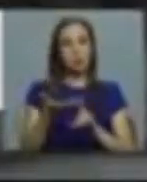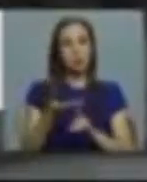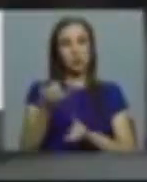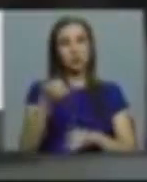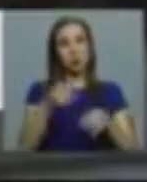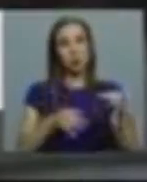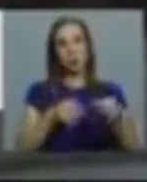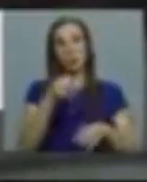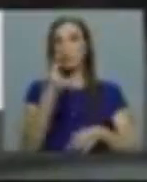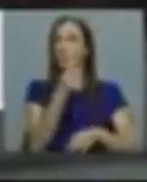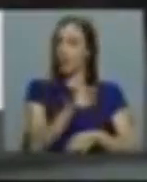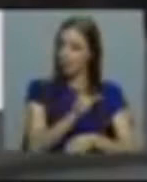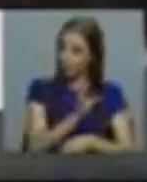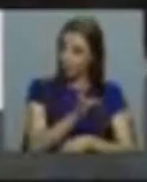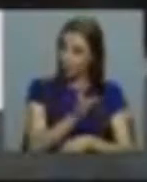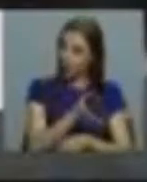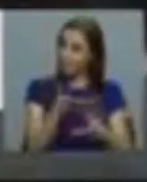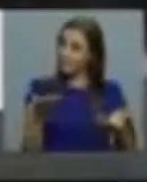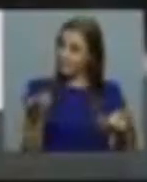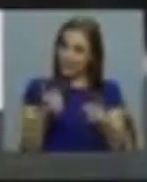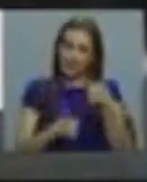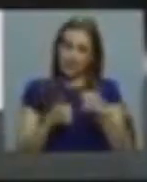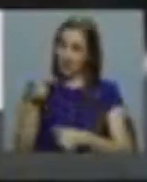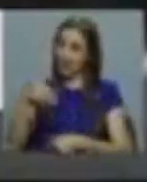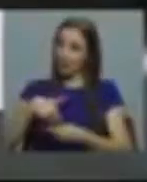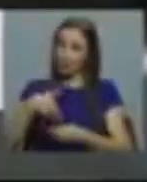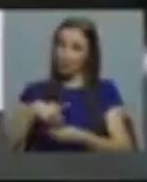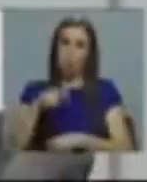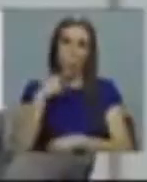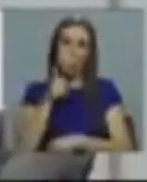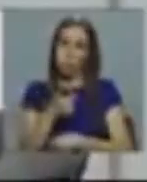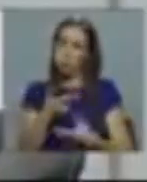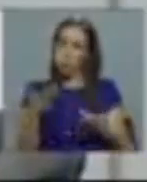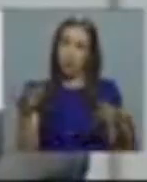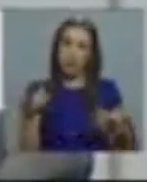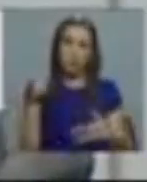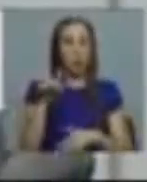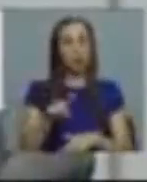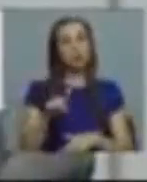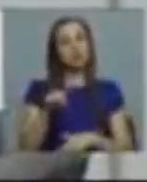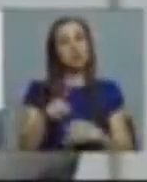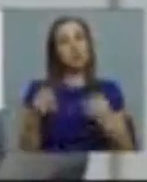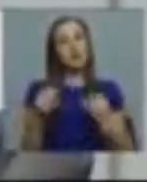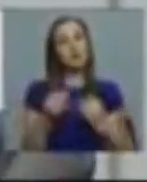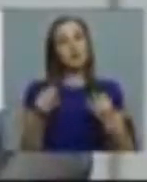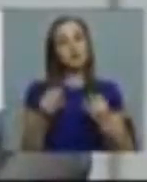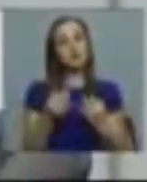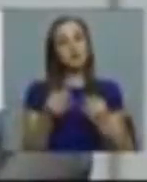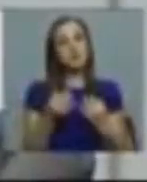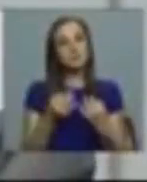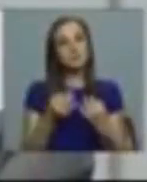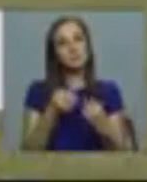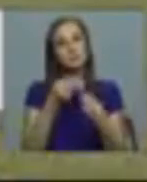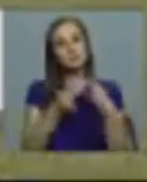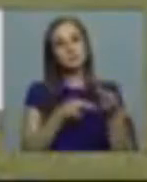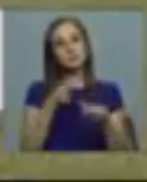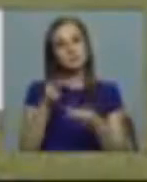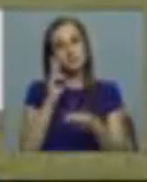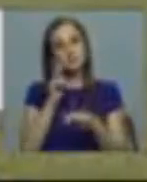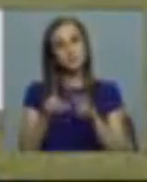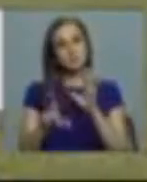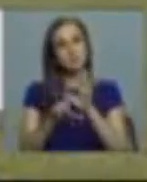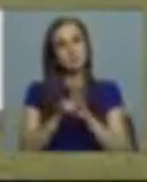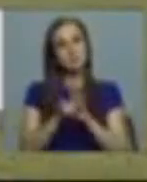segundo grau, e ele já tem essa condenação. Então, hoje, tecnicamente, observada a lei, ele